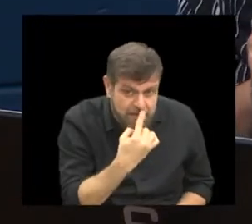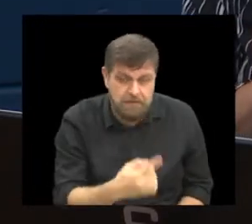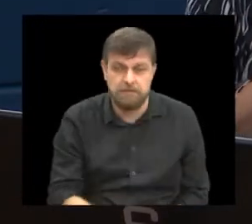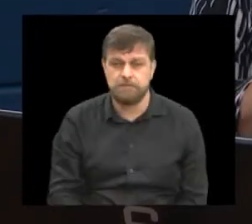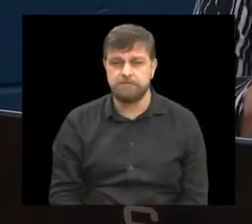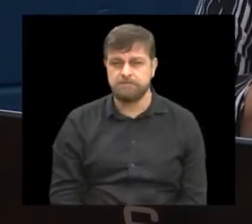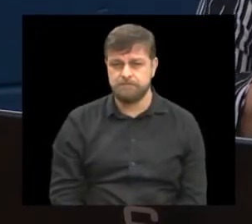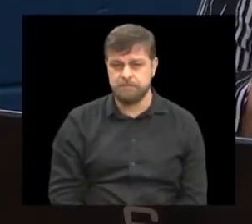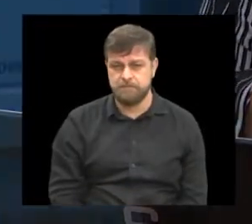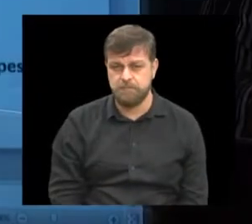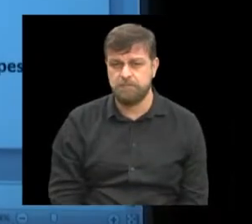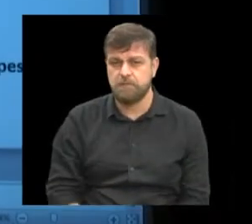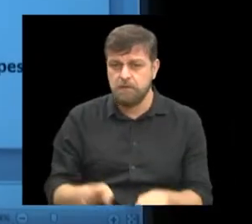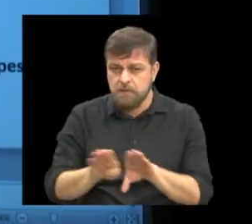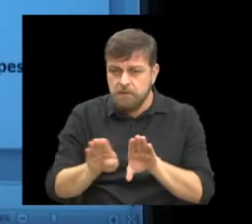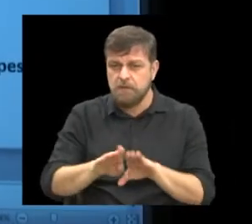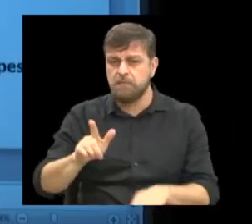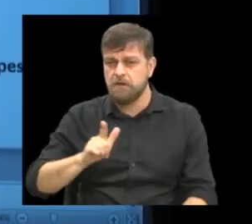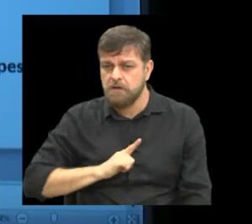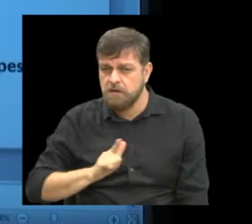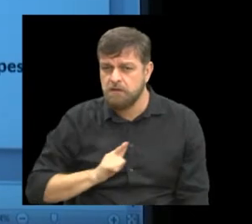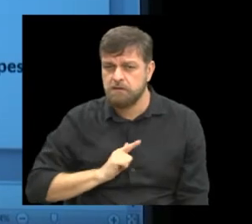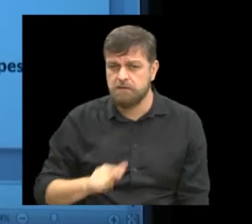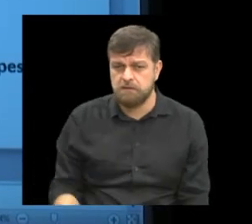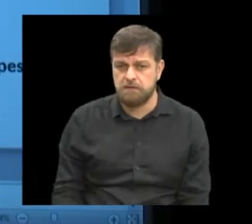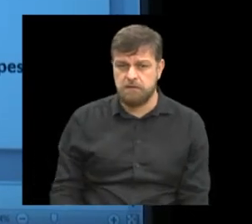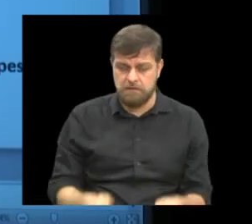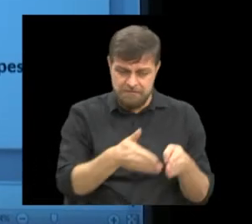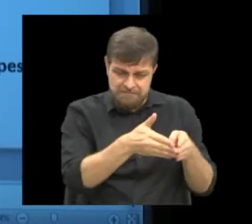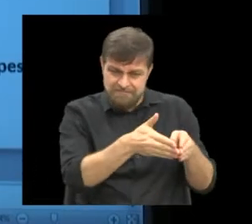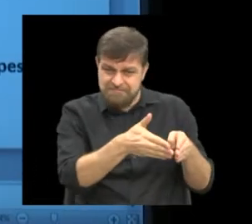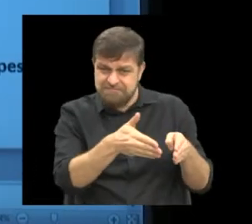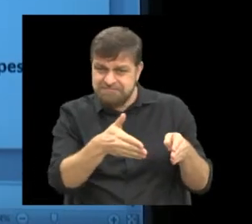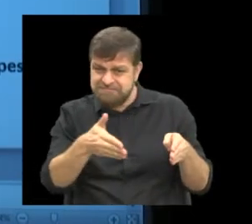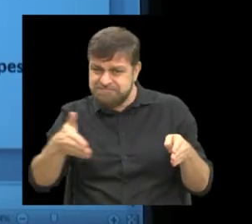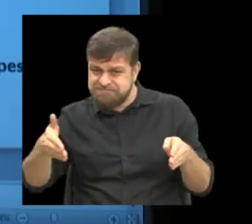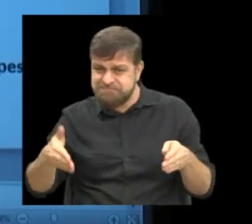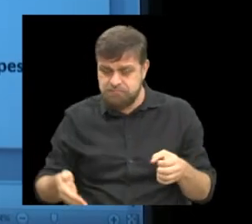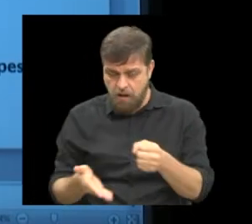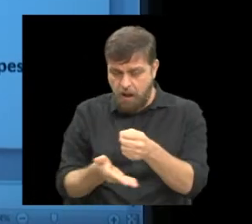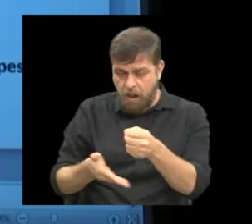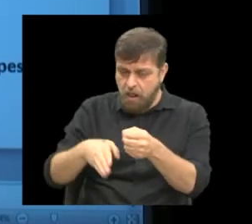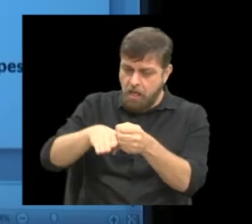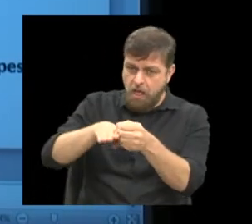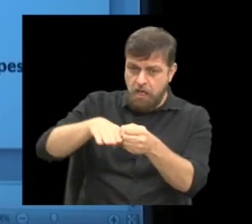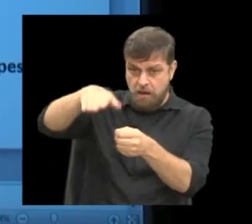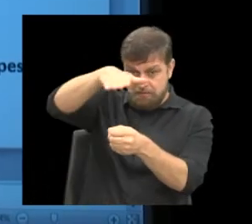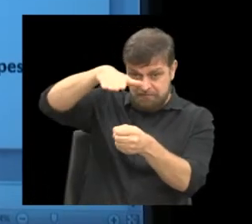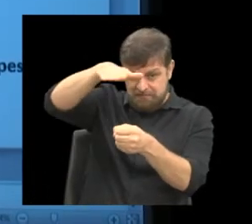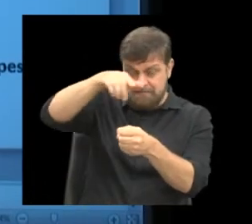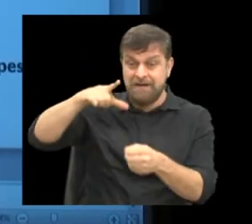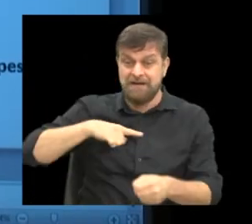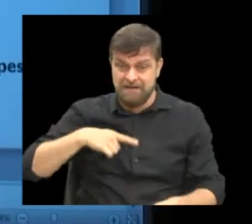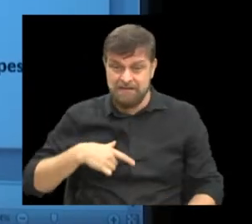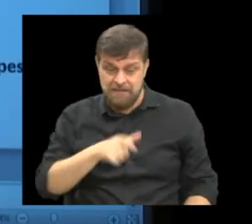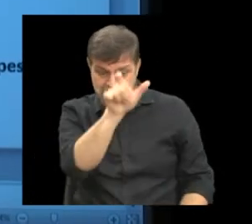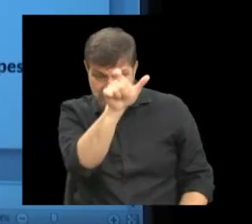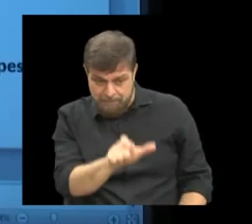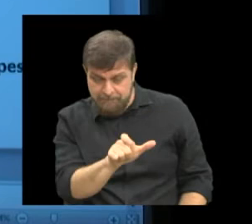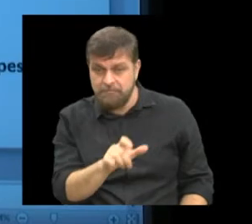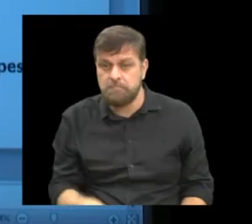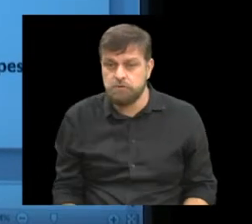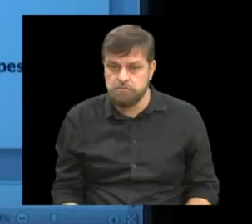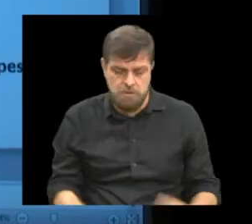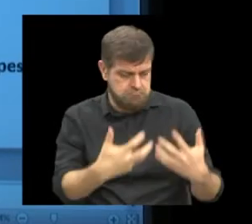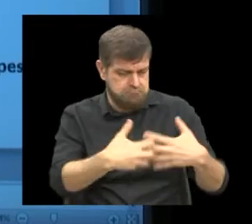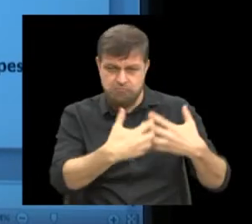Isso. E também tem o espectro, né? O espectro é intensidade. Então, existe o alto funcionamento, que é grau 1,